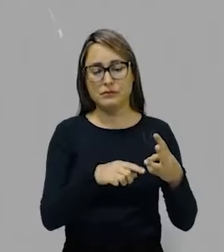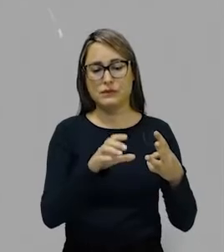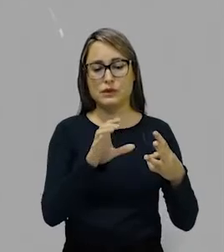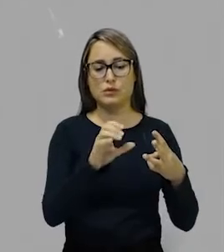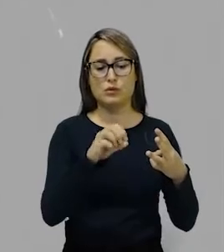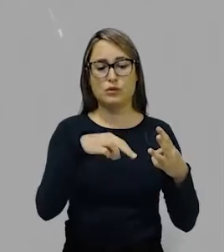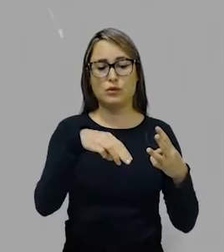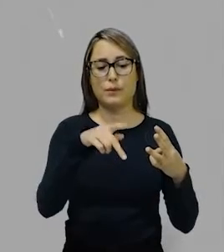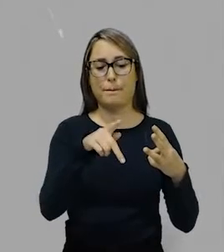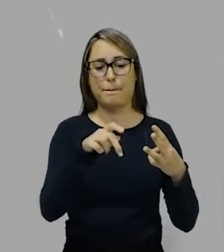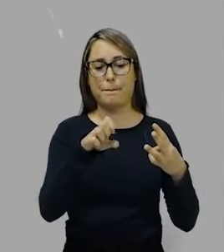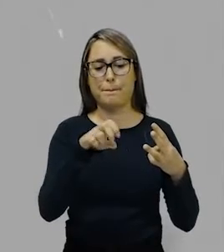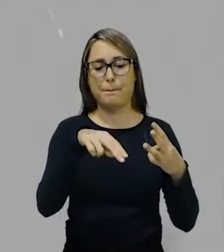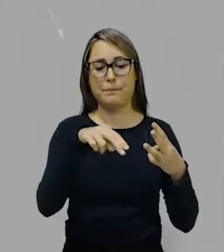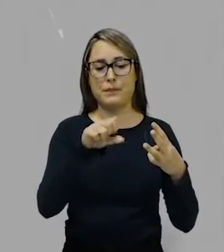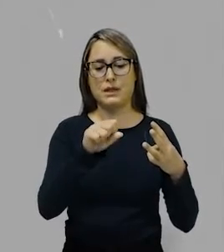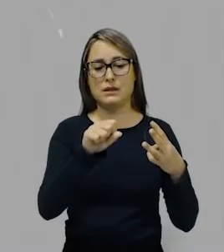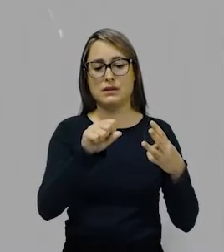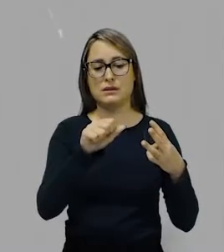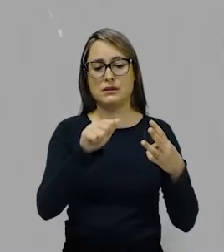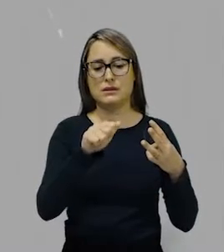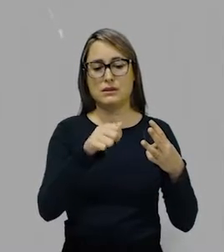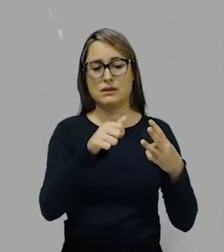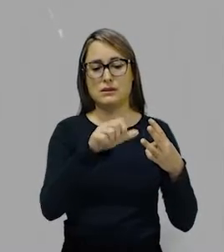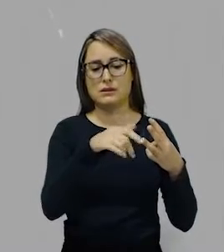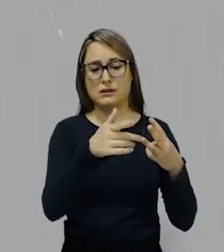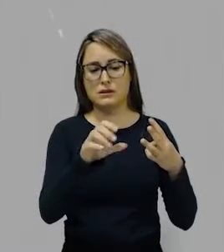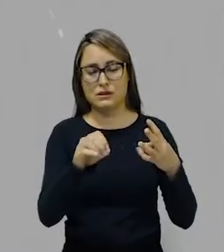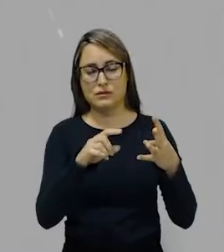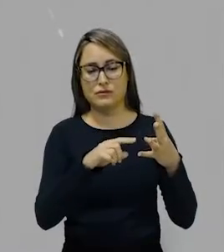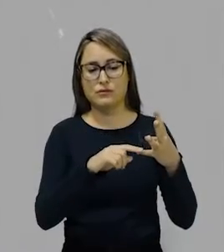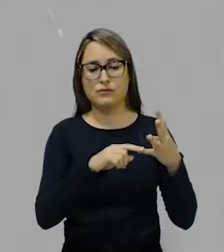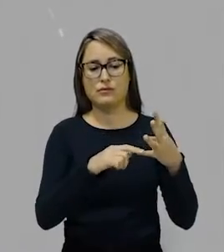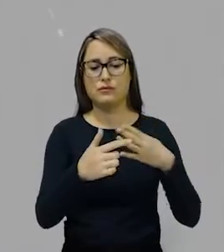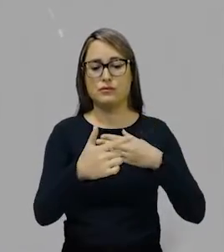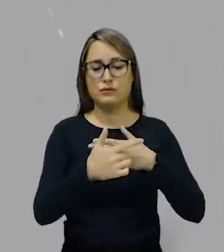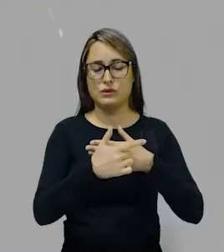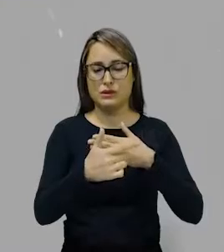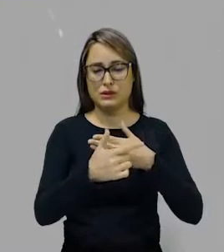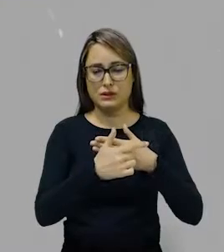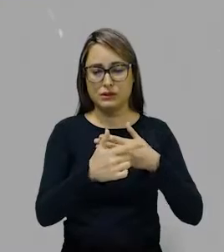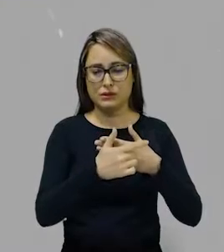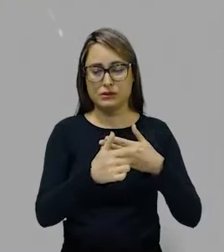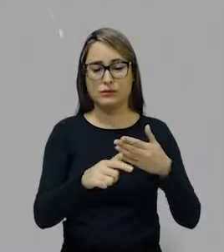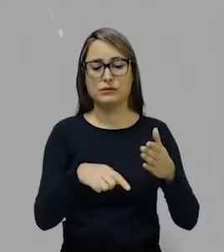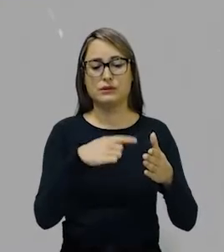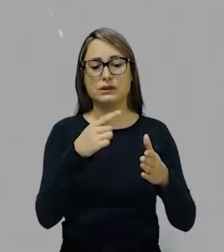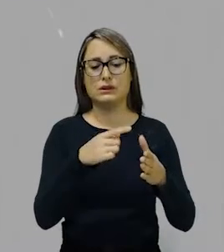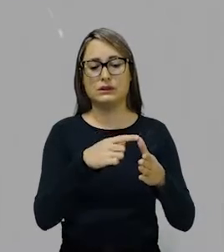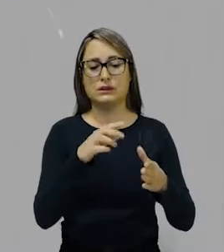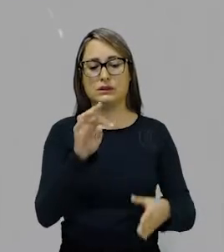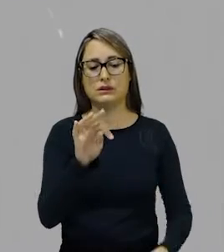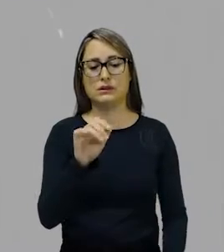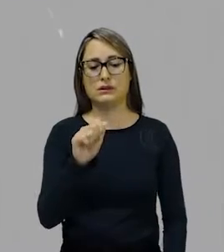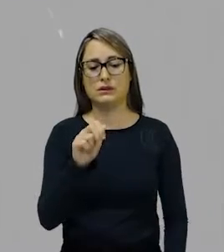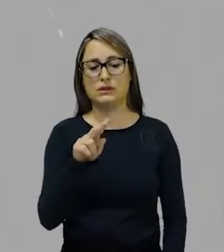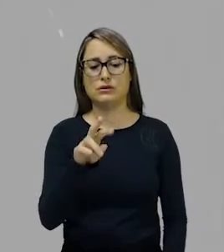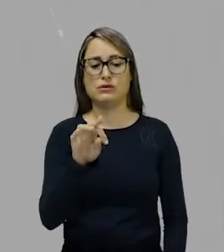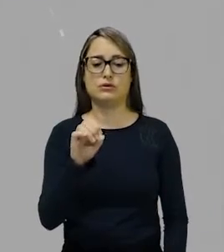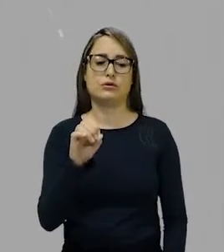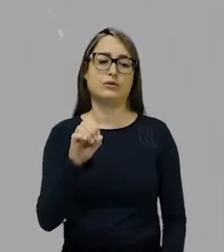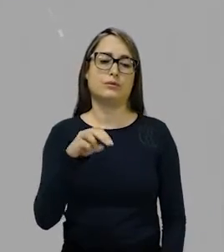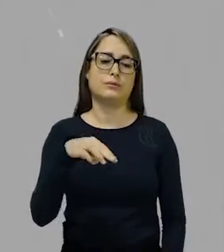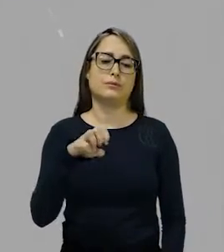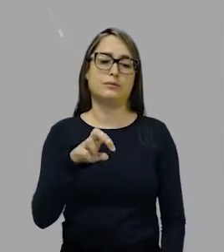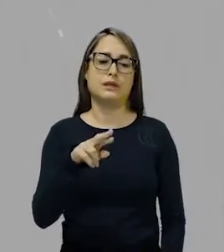compensação, a isomeria plana de função e a tautomeria. Então, esses casos nós já trabalhamos em um